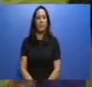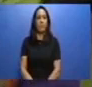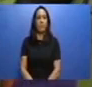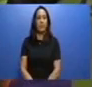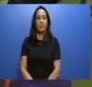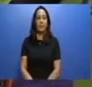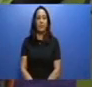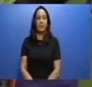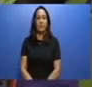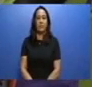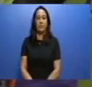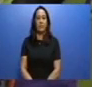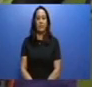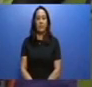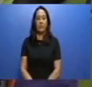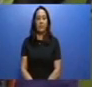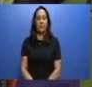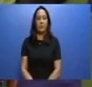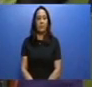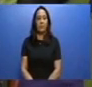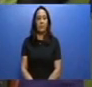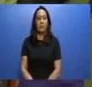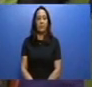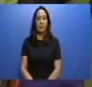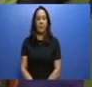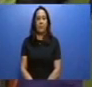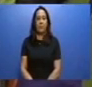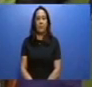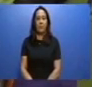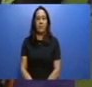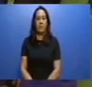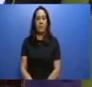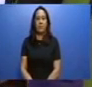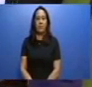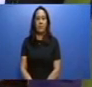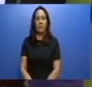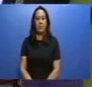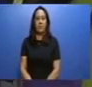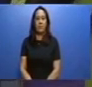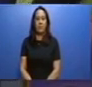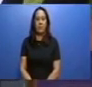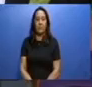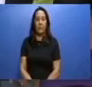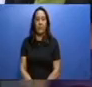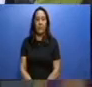resposta será um ponto, ok?